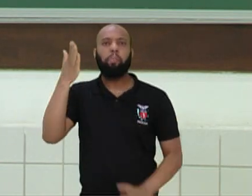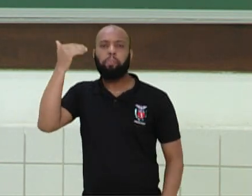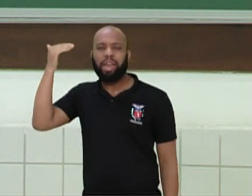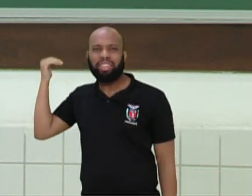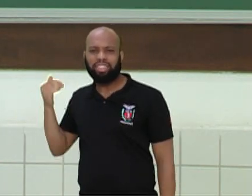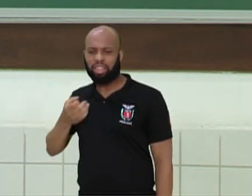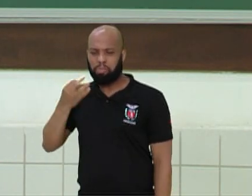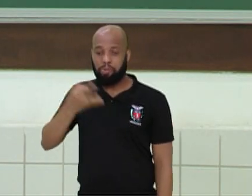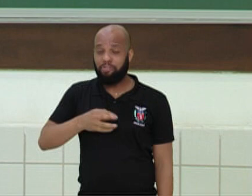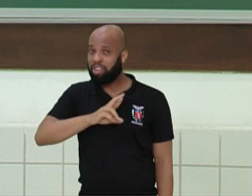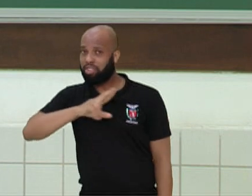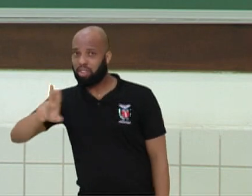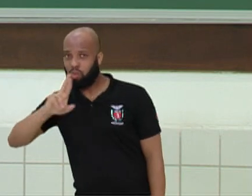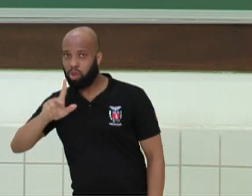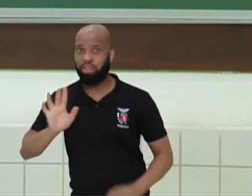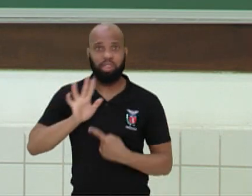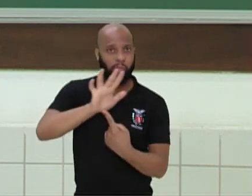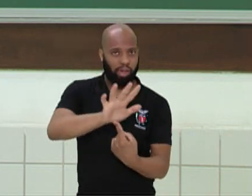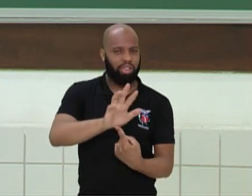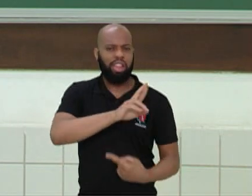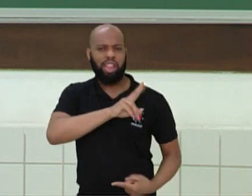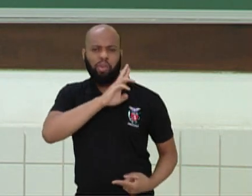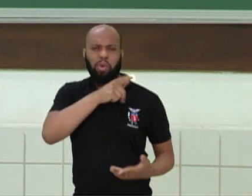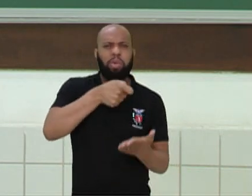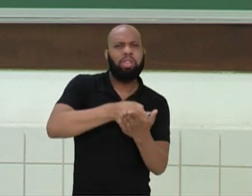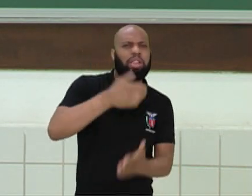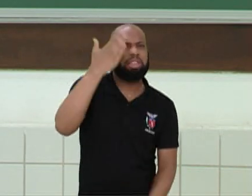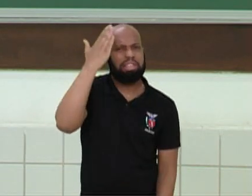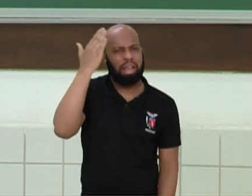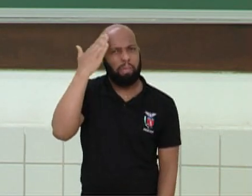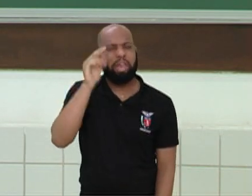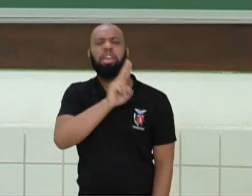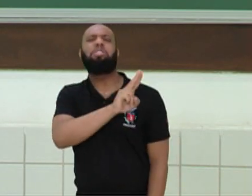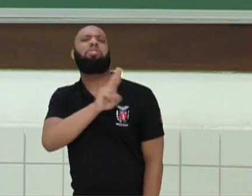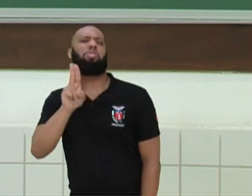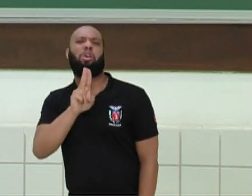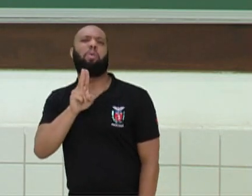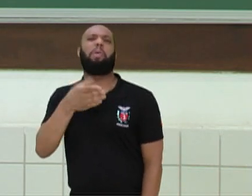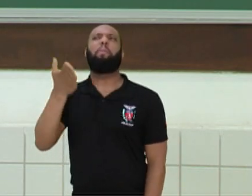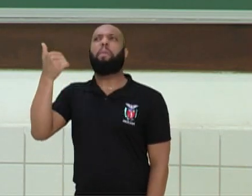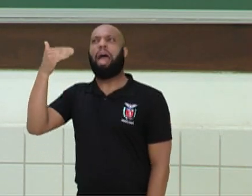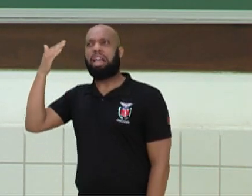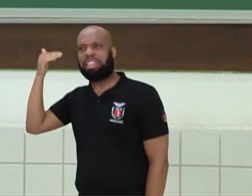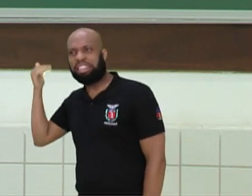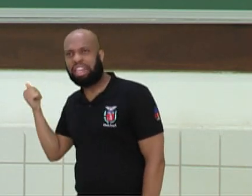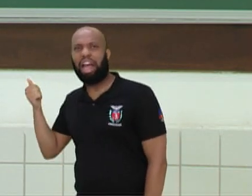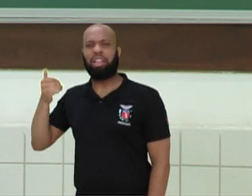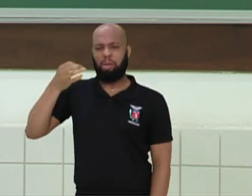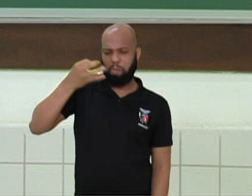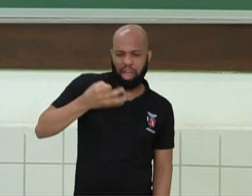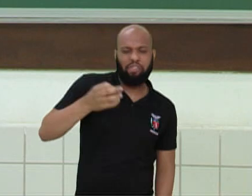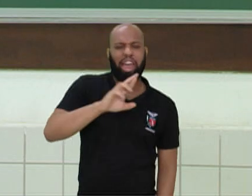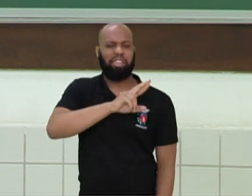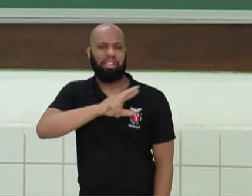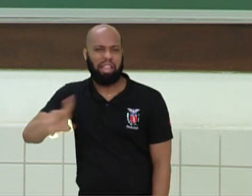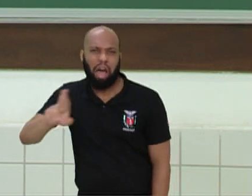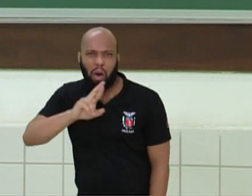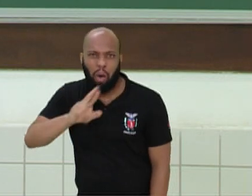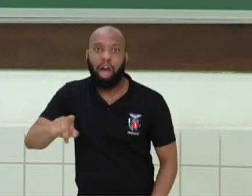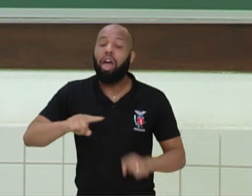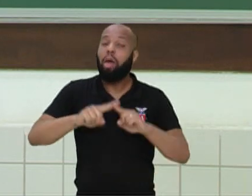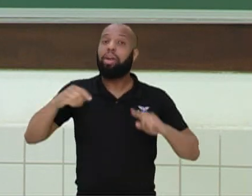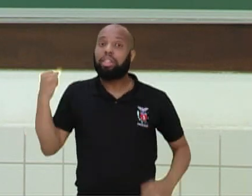do indicativo. Como eu disse, não é obrigatório você saber esse nome, mas saber que esses verbos indicam o passado.